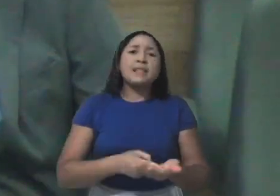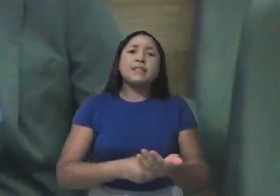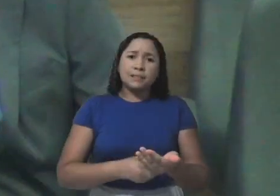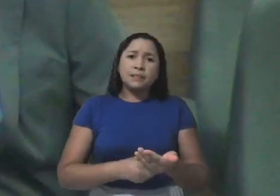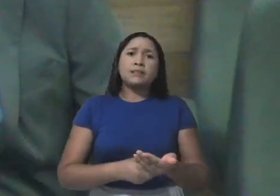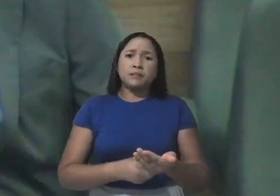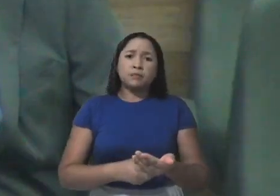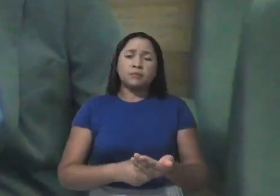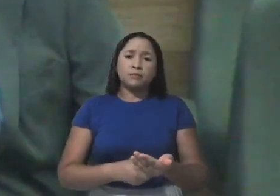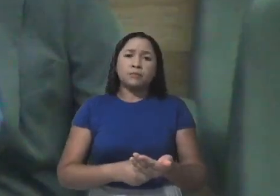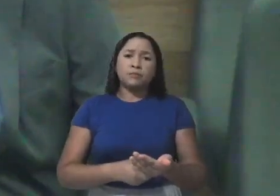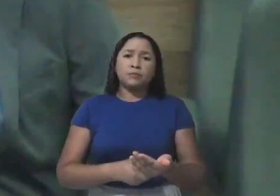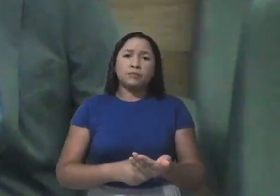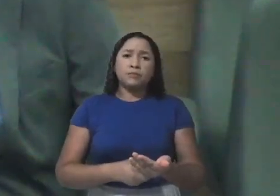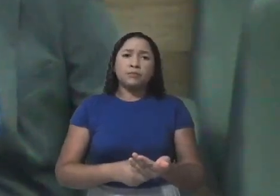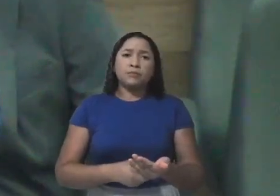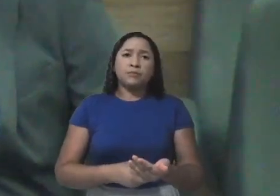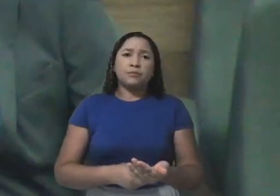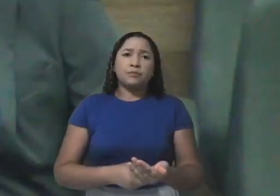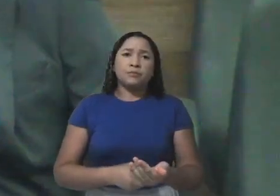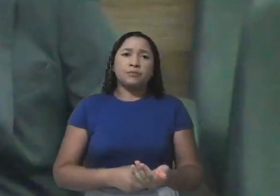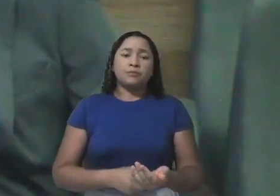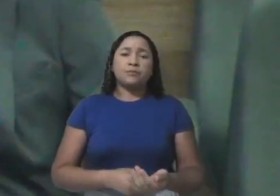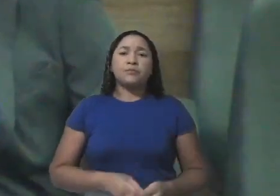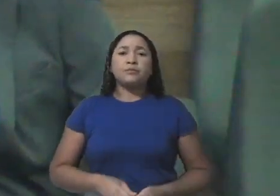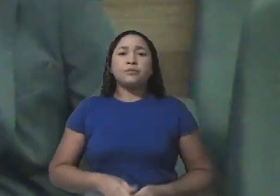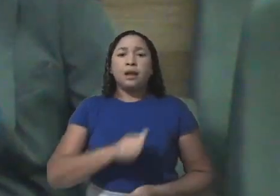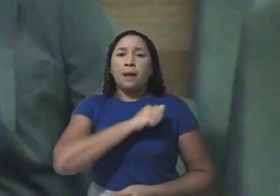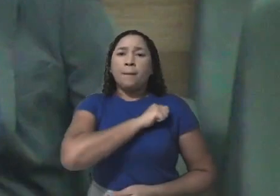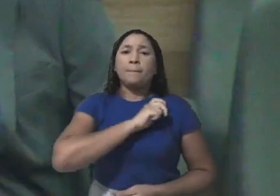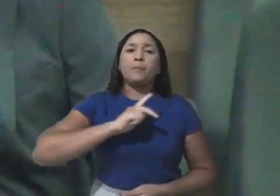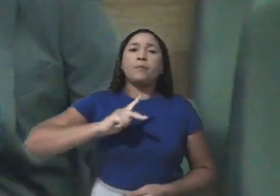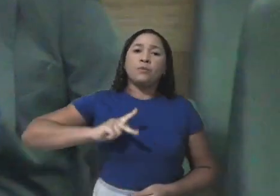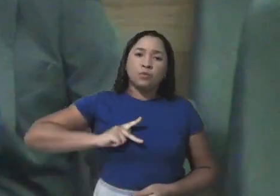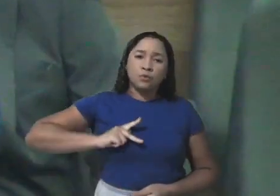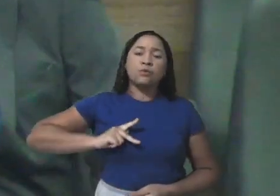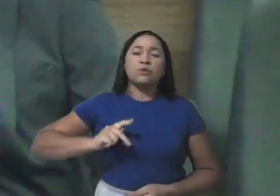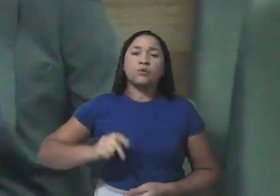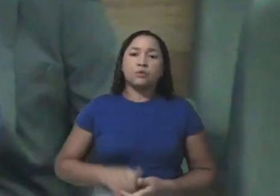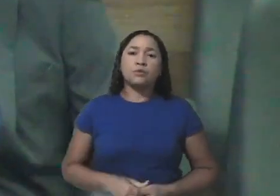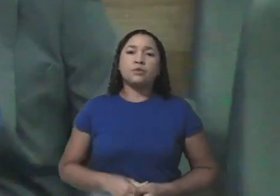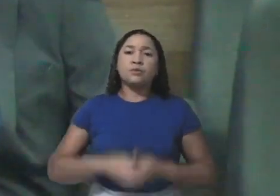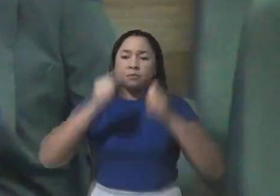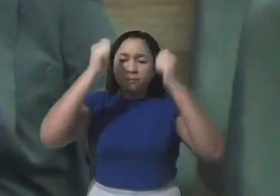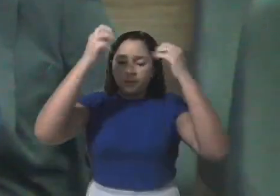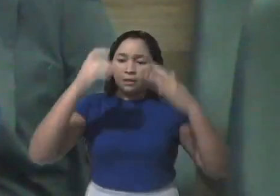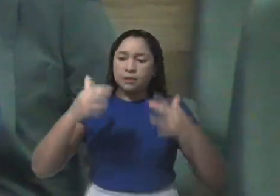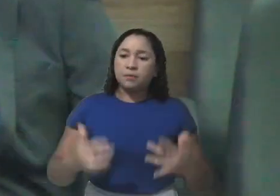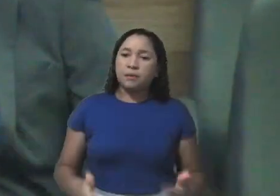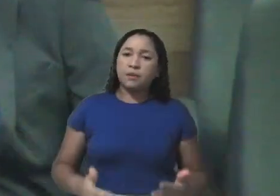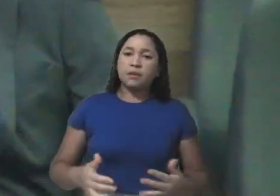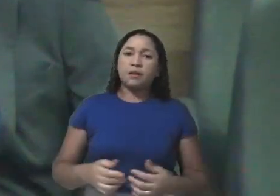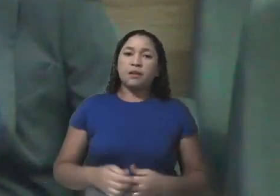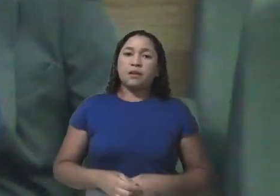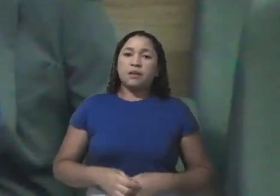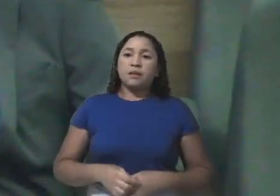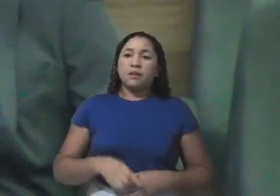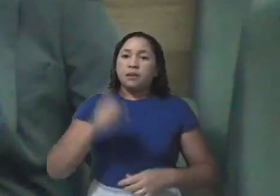apostólico, que dizia que os irmãos deviam se abster da carne de animais